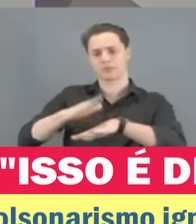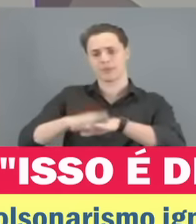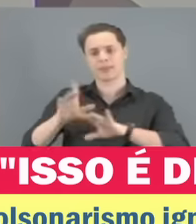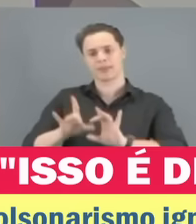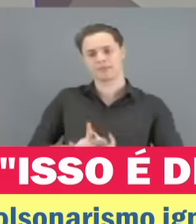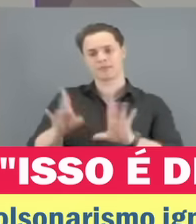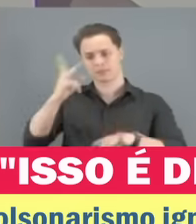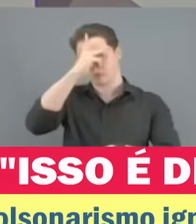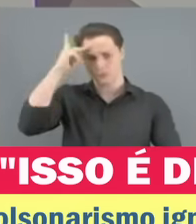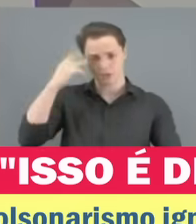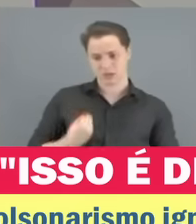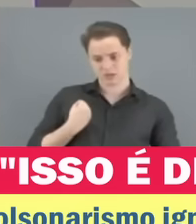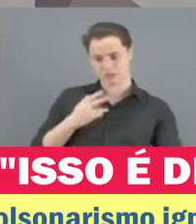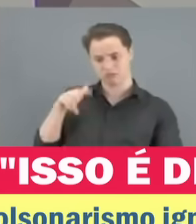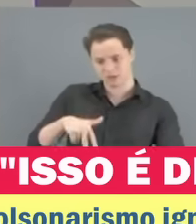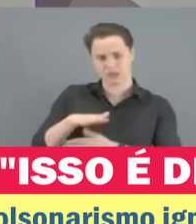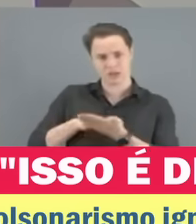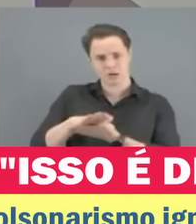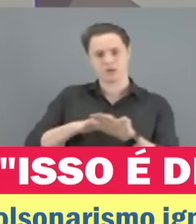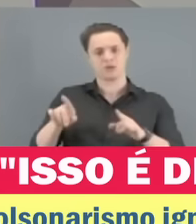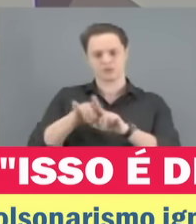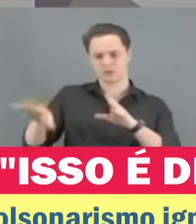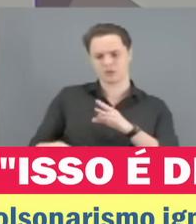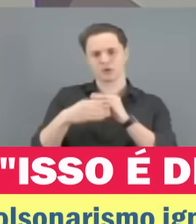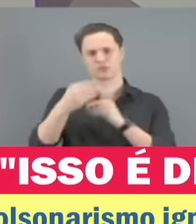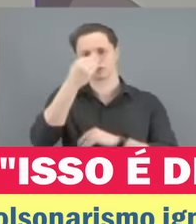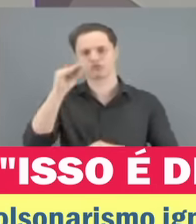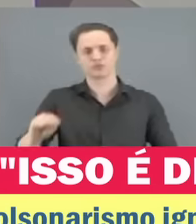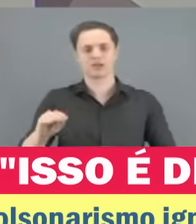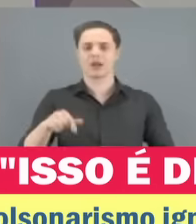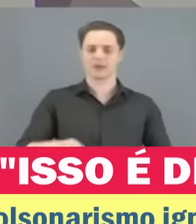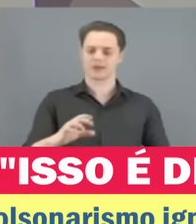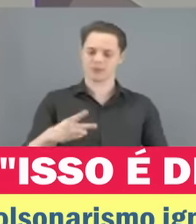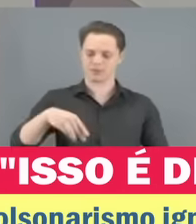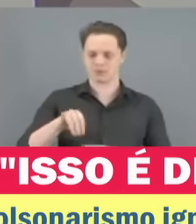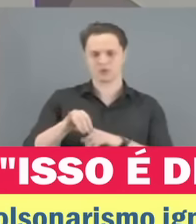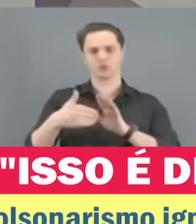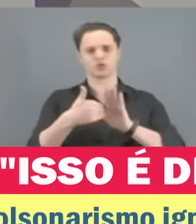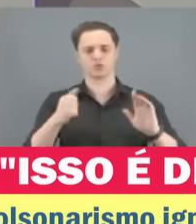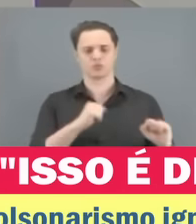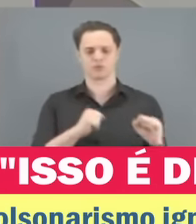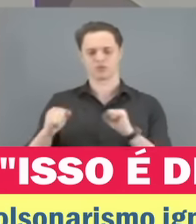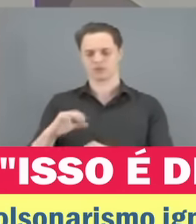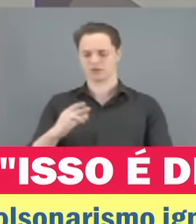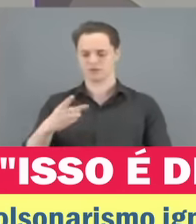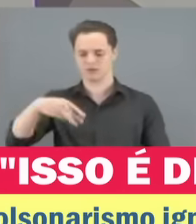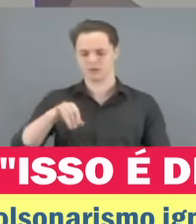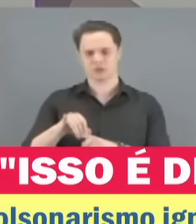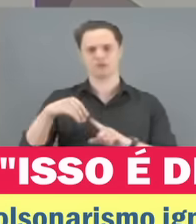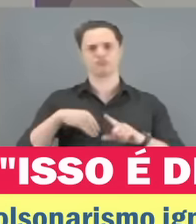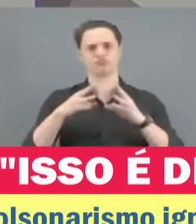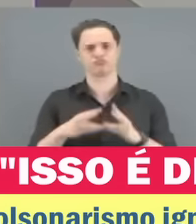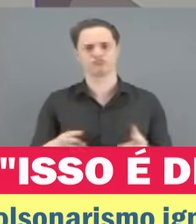alguém a não comparecer à CPMI e, por conseguinte, desmoralizando essa CPMI, tirando o poder dessa CPMI,